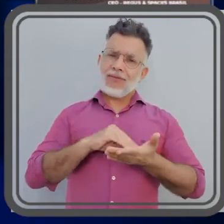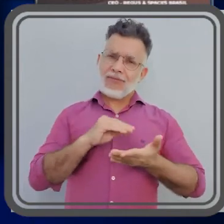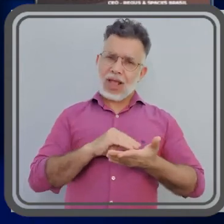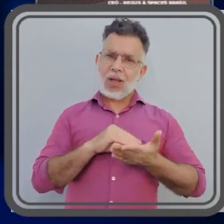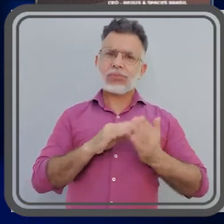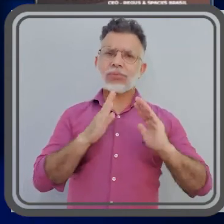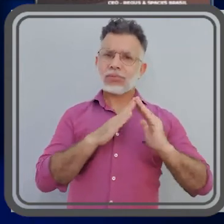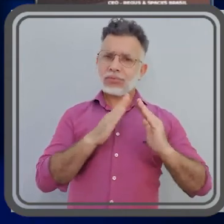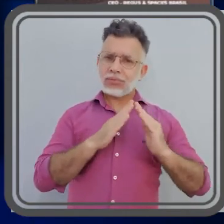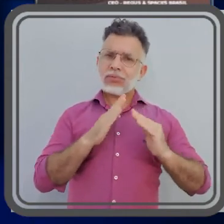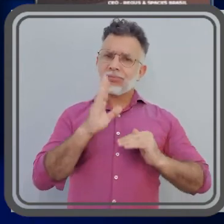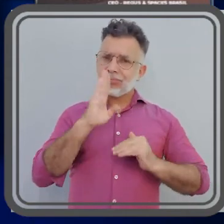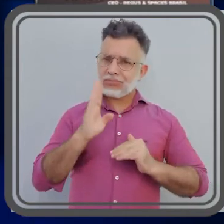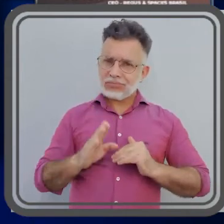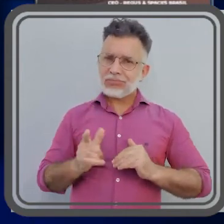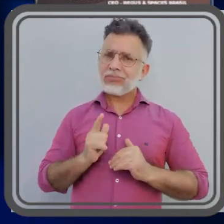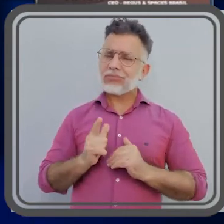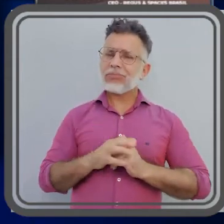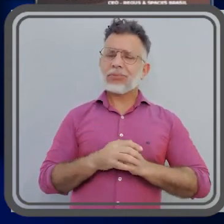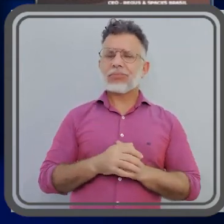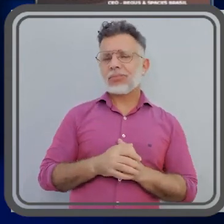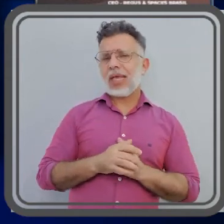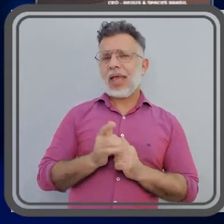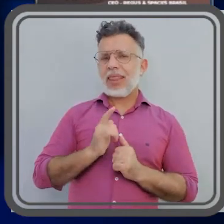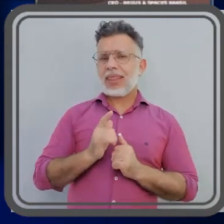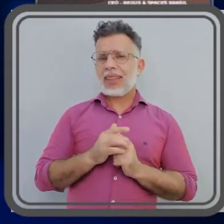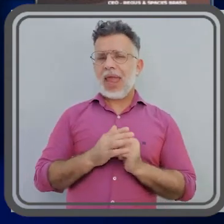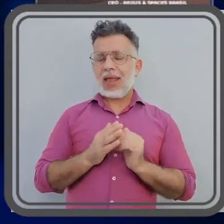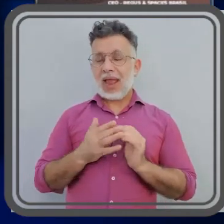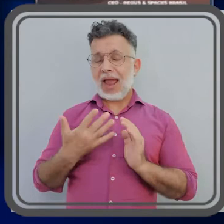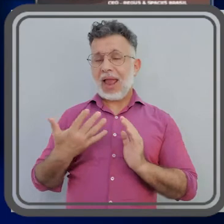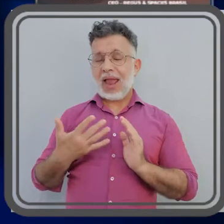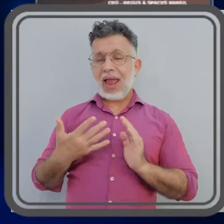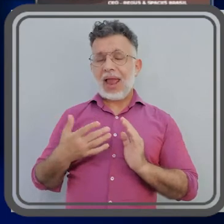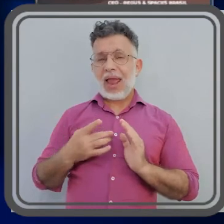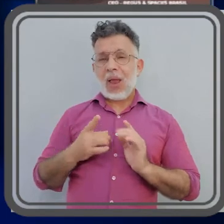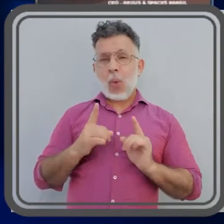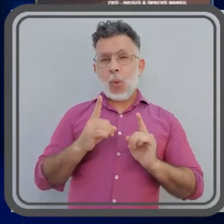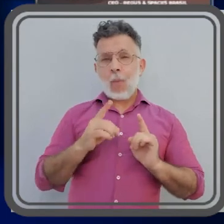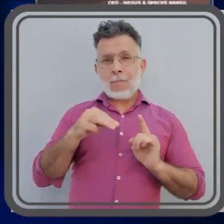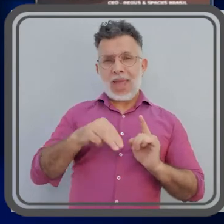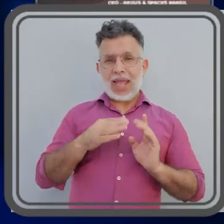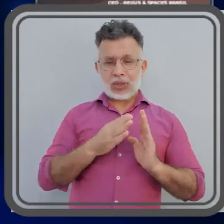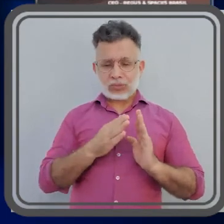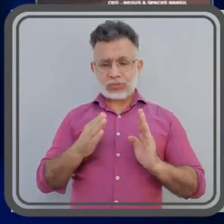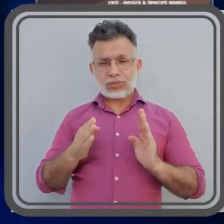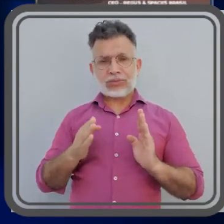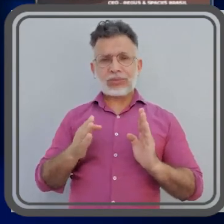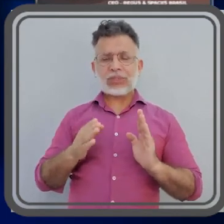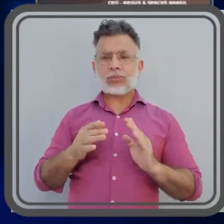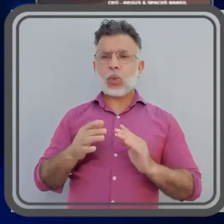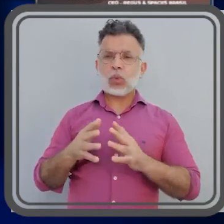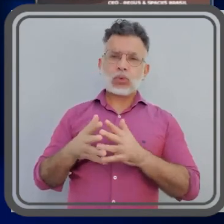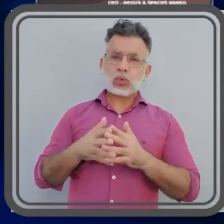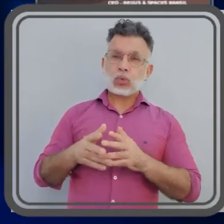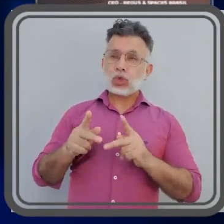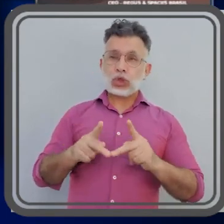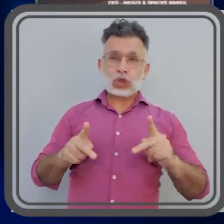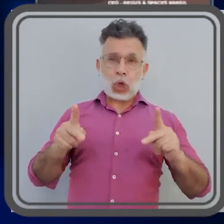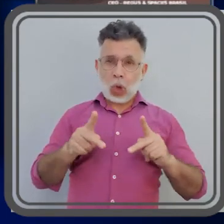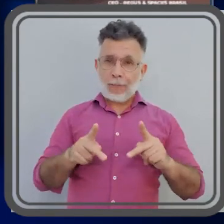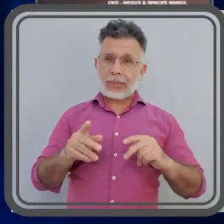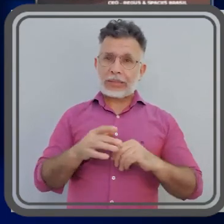nós temos um metro por pessoa, metro quadrado por pessoa de logística, de shopping ainda